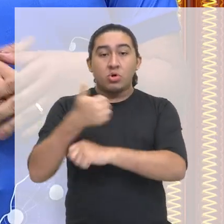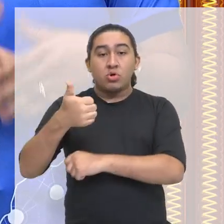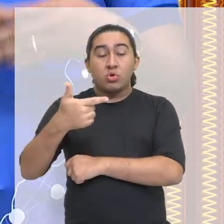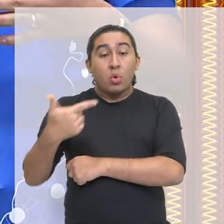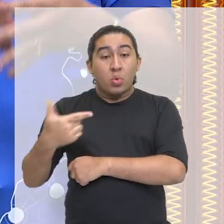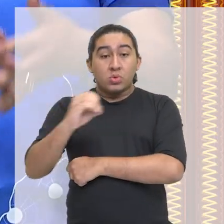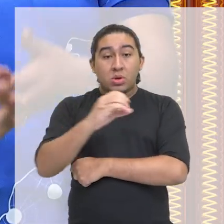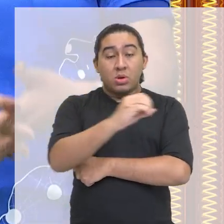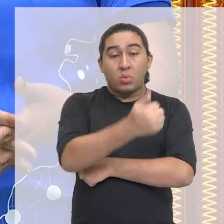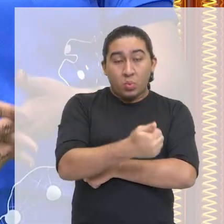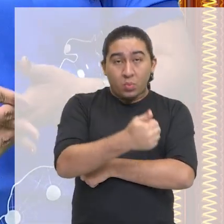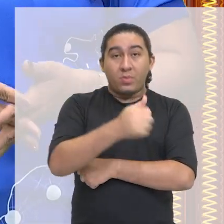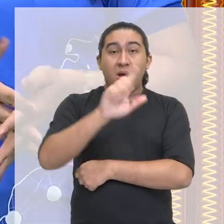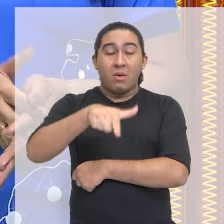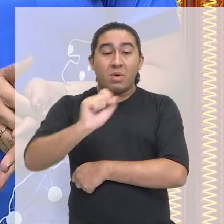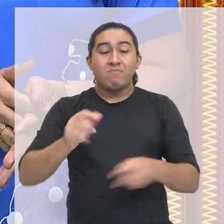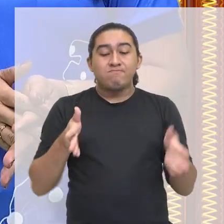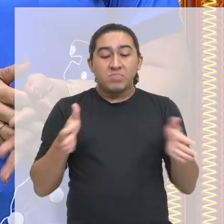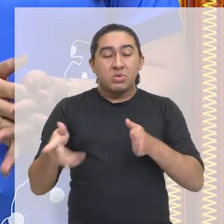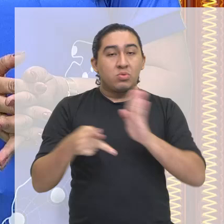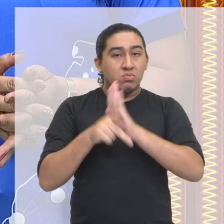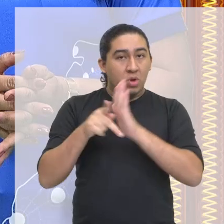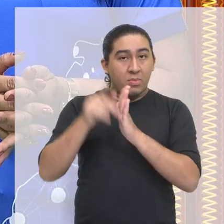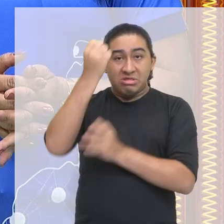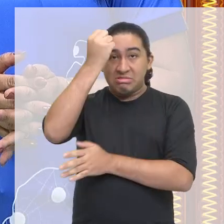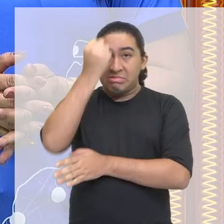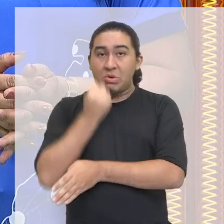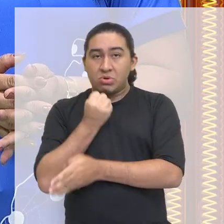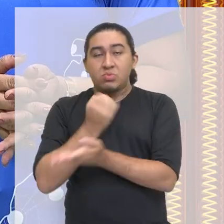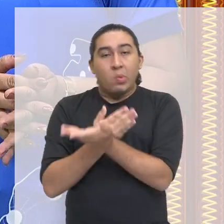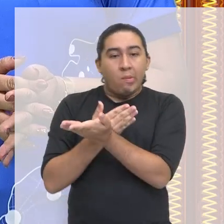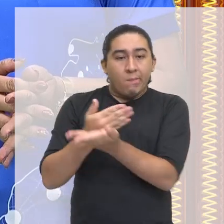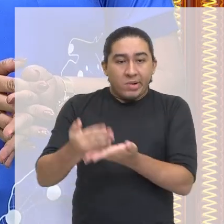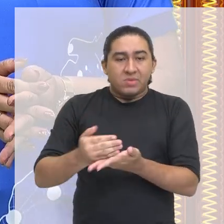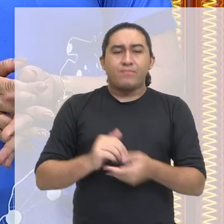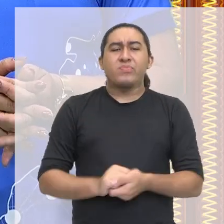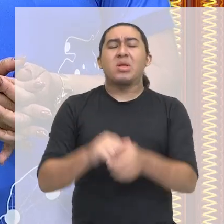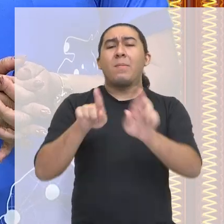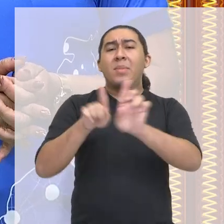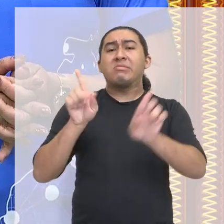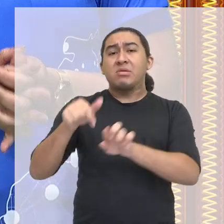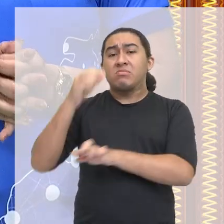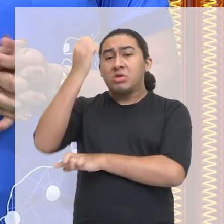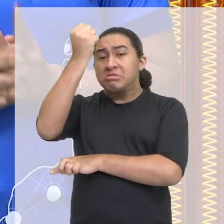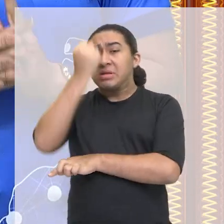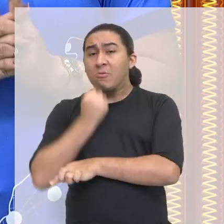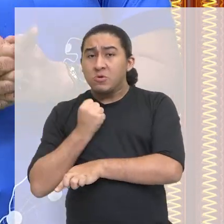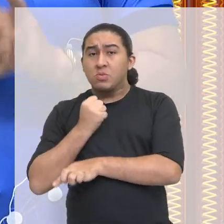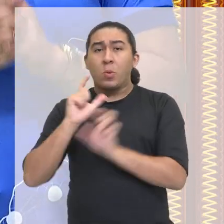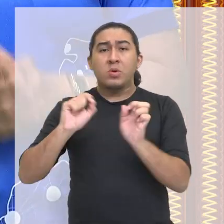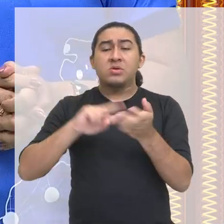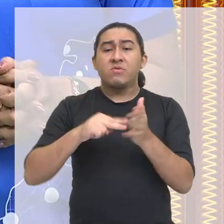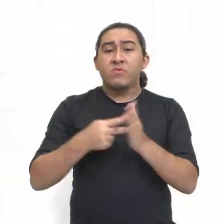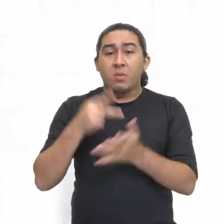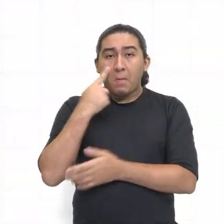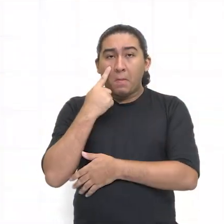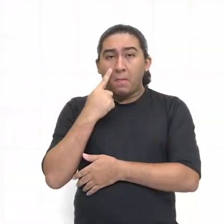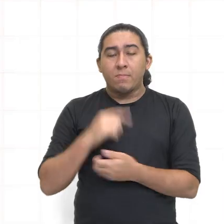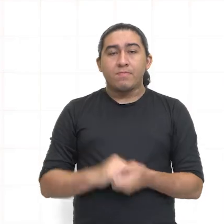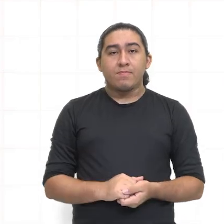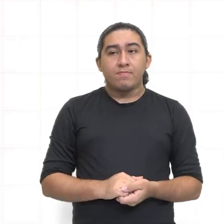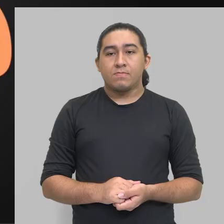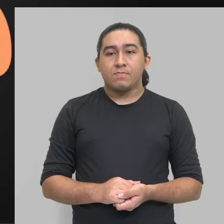2001, que vai marcar aí o início desse processo, desse período de terrorismo, ok? Então, o que é o